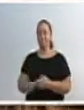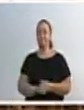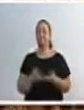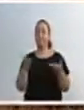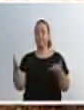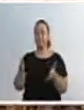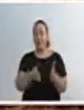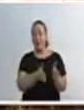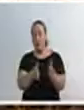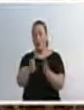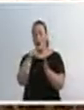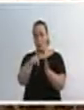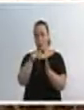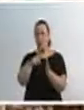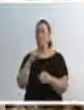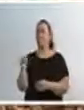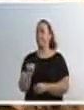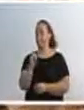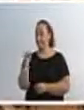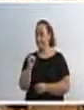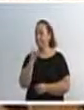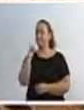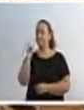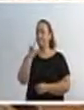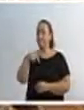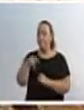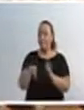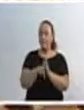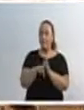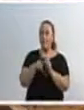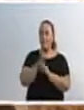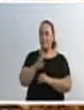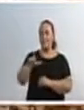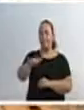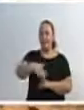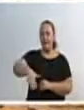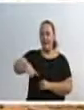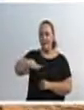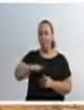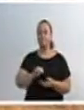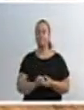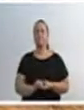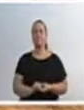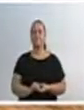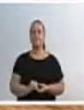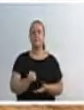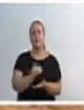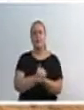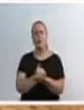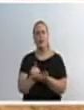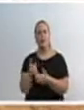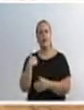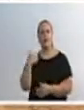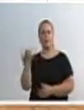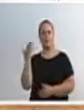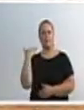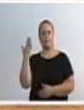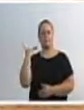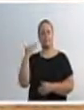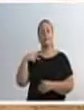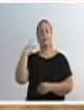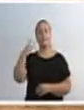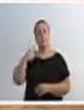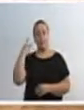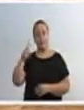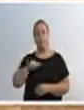via é uma via importante da nossa cidade, que iniciou enquanto era vereador, continuou